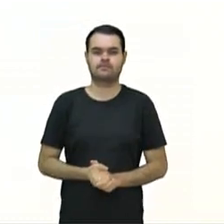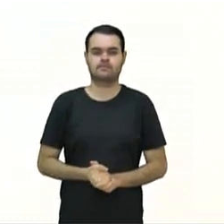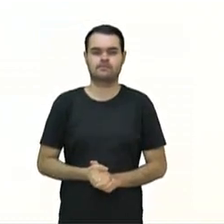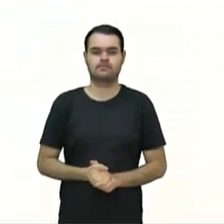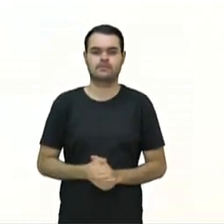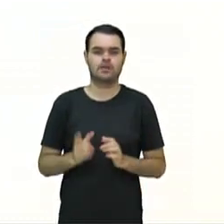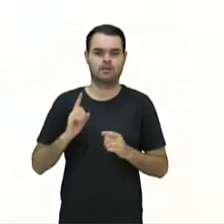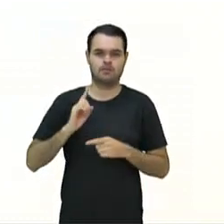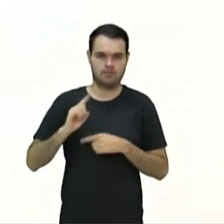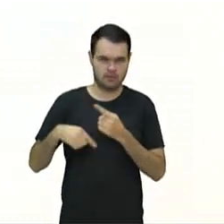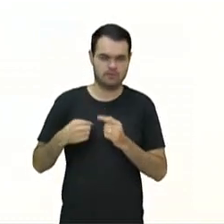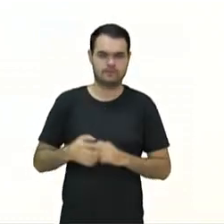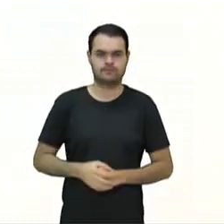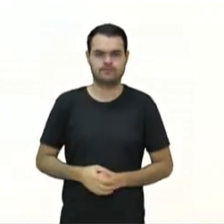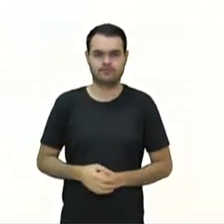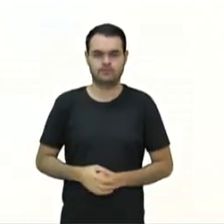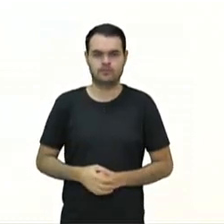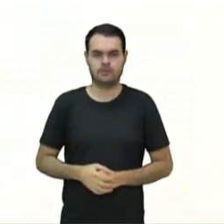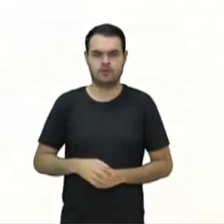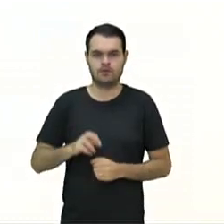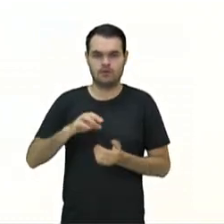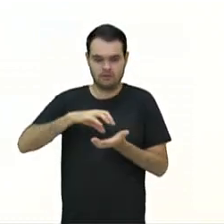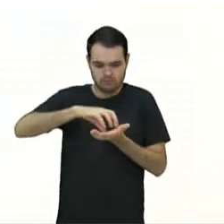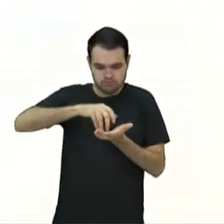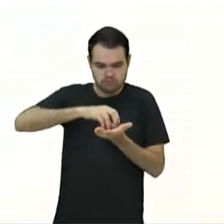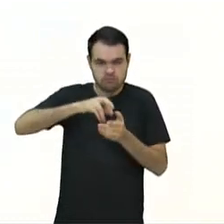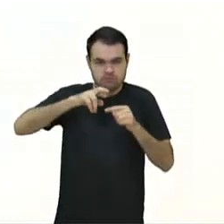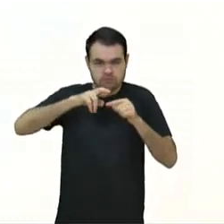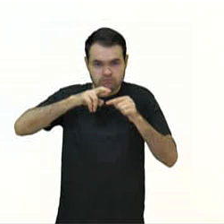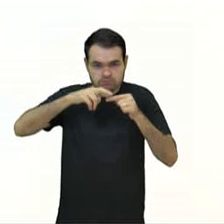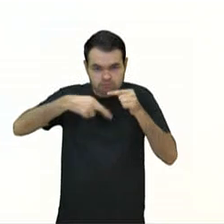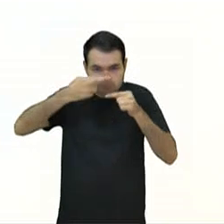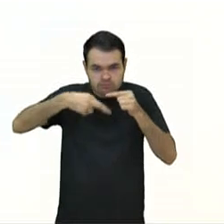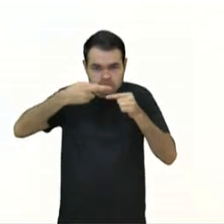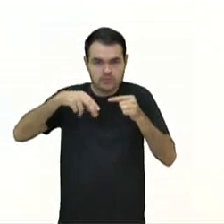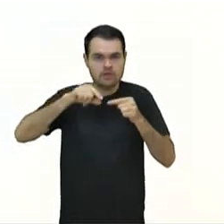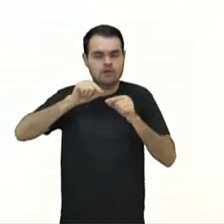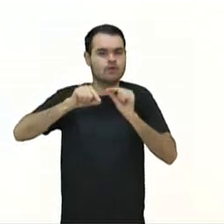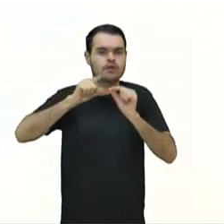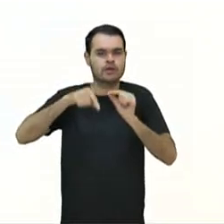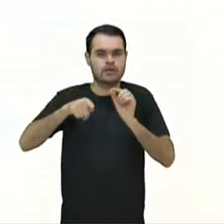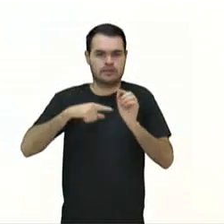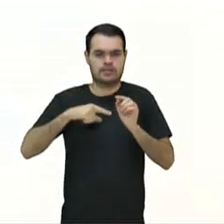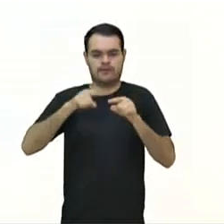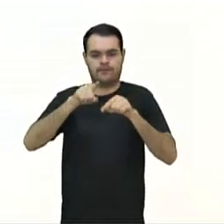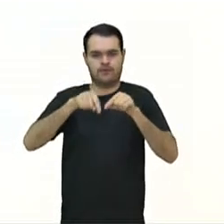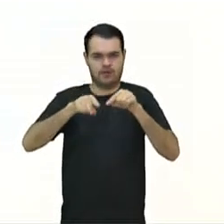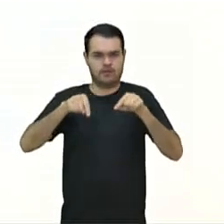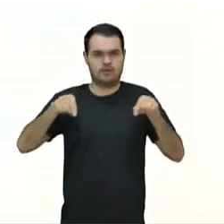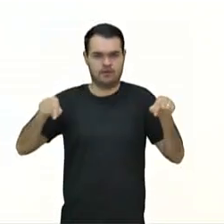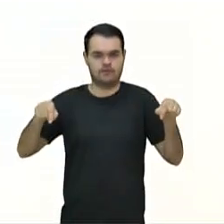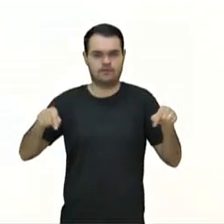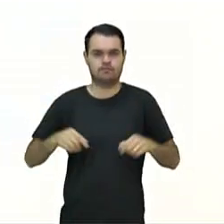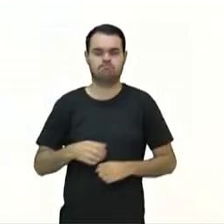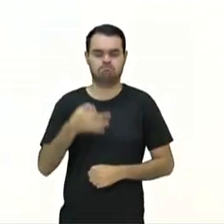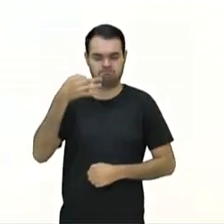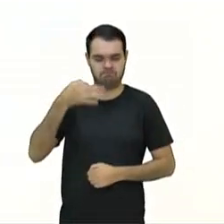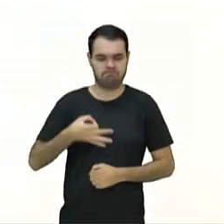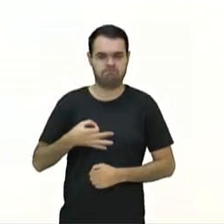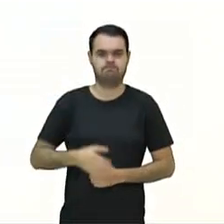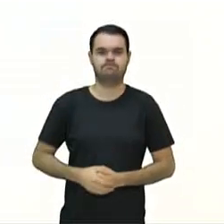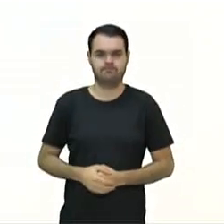E a próxima aqui, ó. Reostatos são resistores com resistências variáveis. Essa está